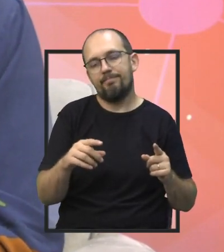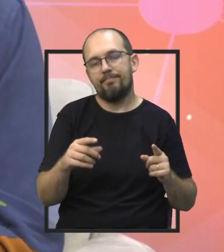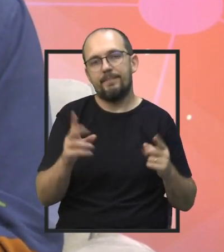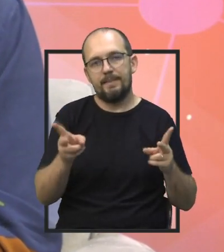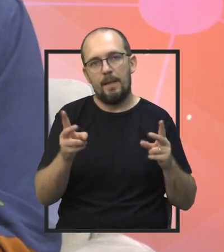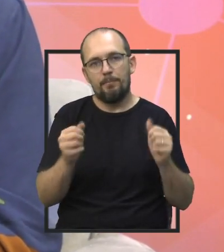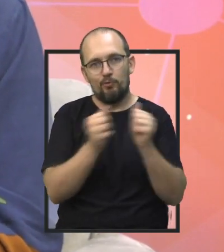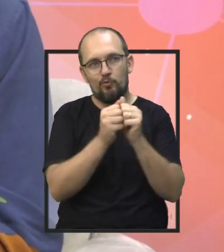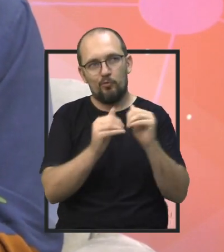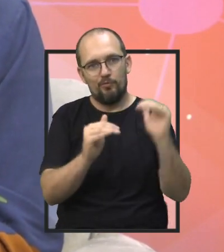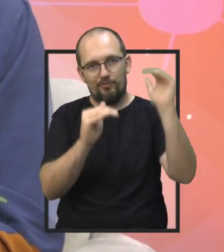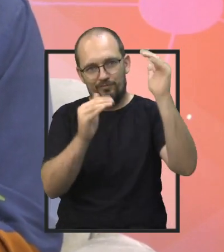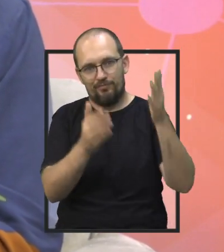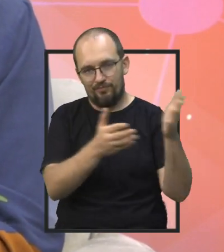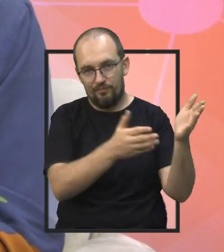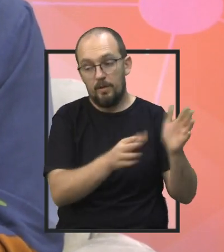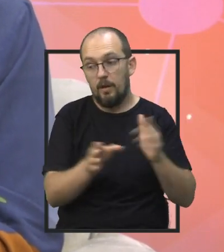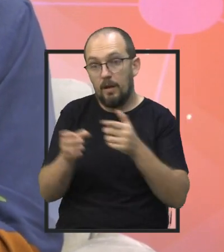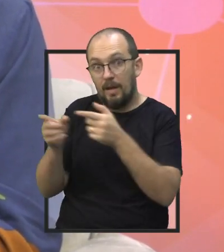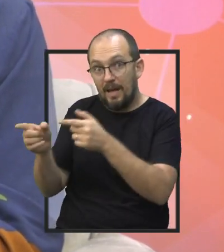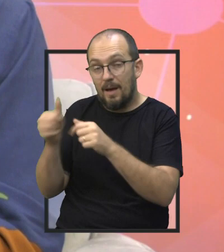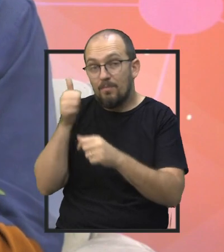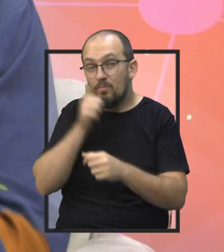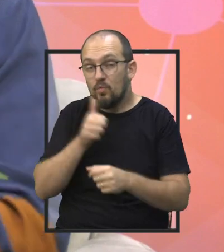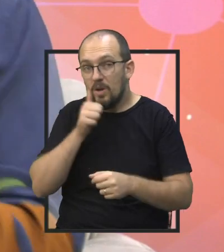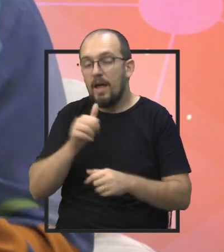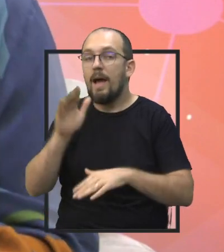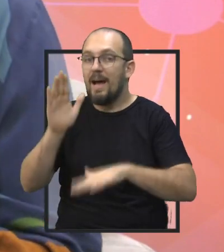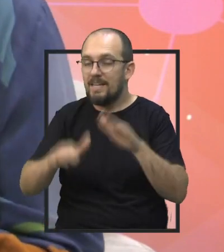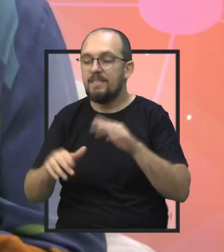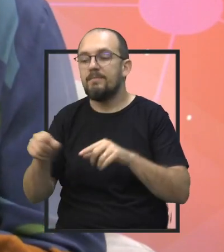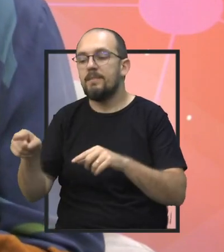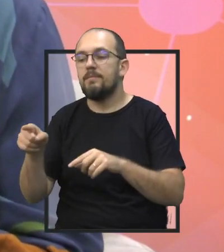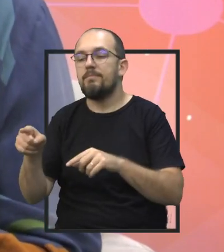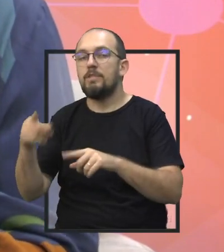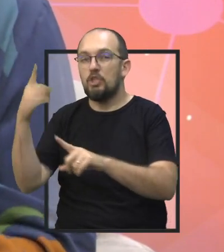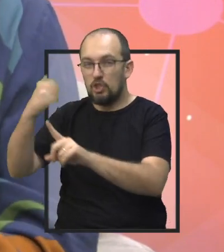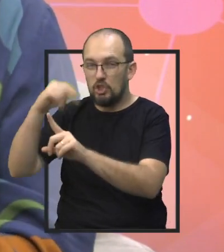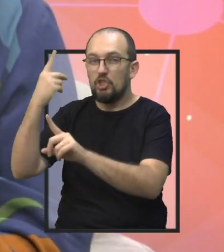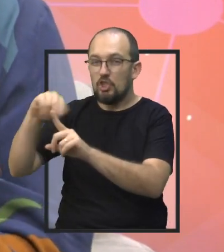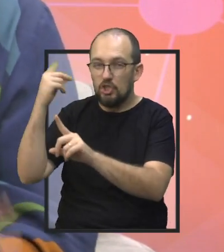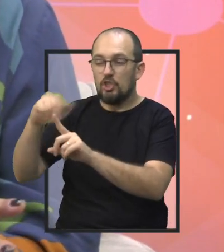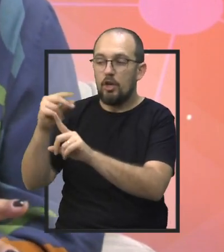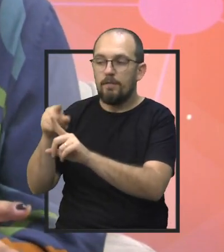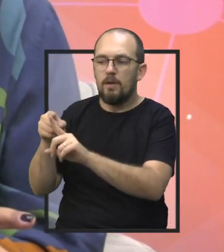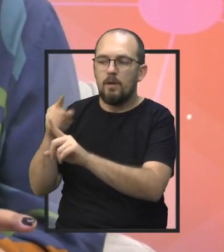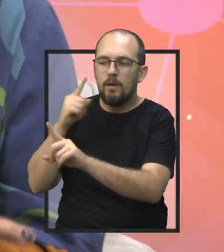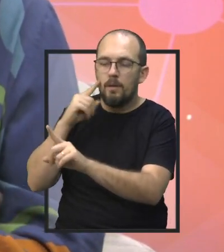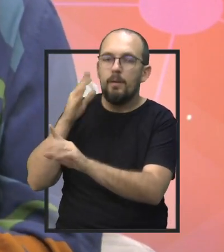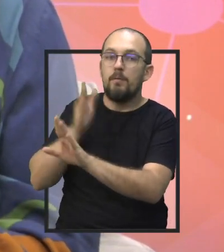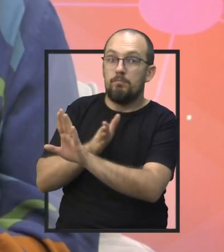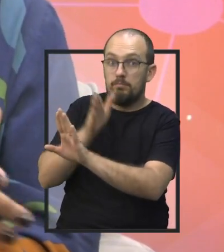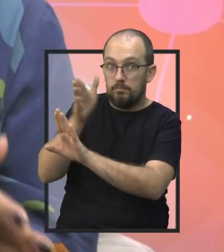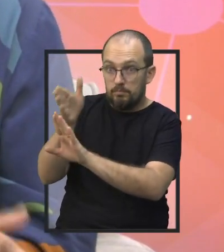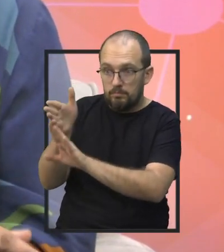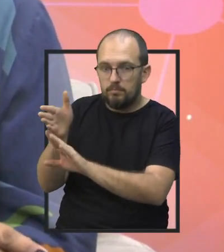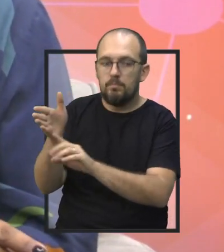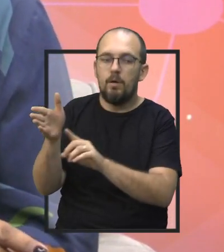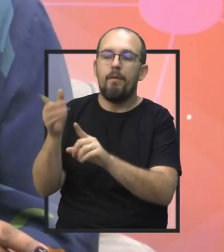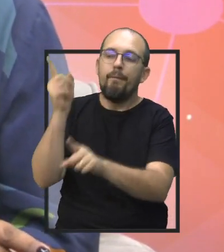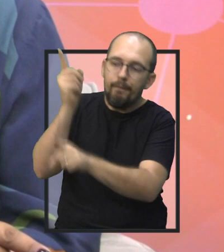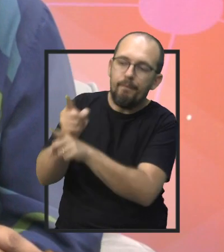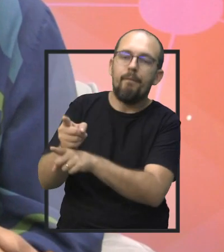mas também chega para nós a partir da violência que essa mãe está sofrendo. Então, nós temos um programa também